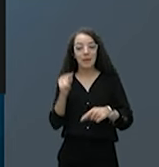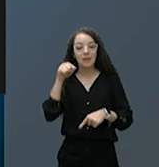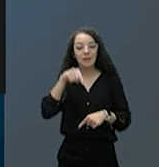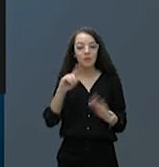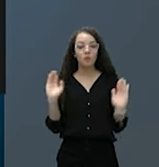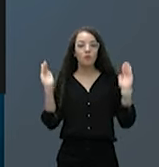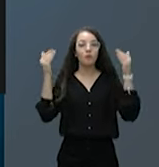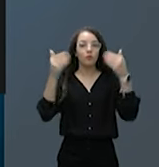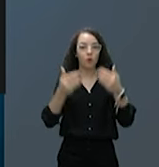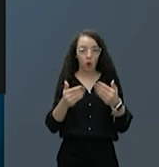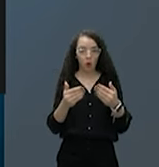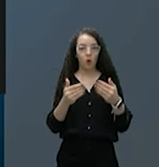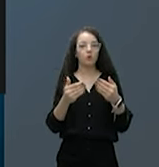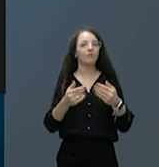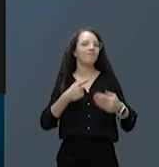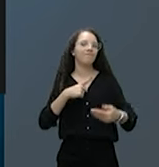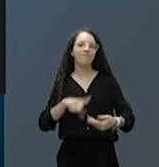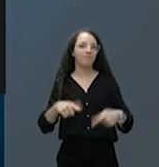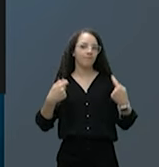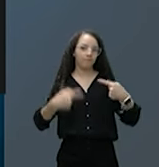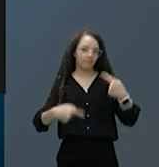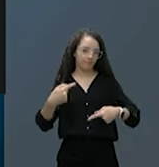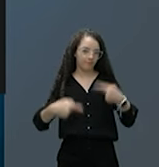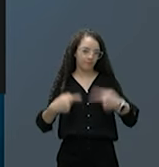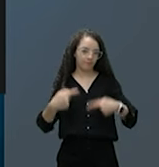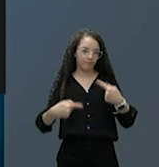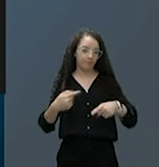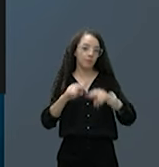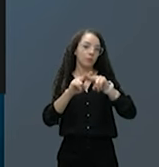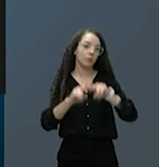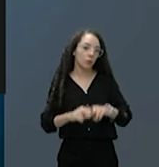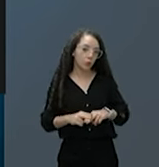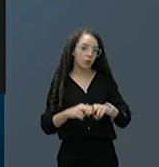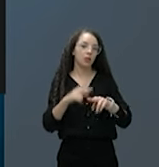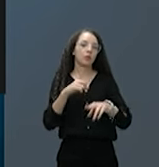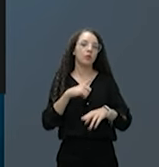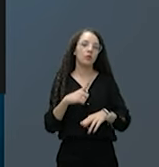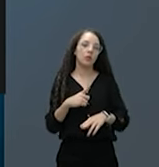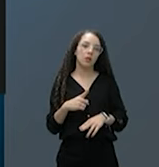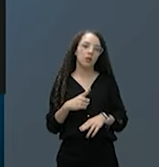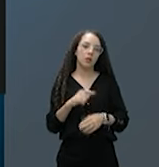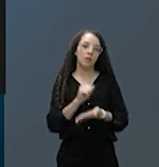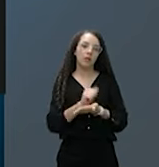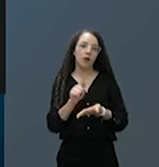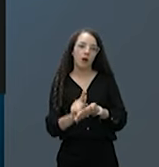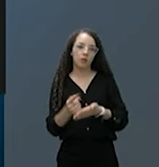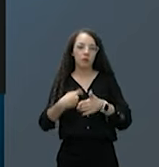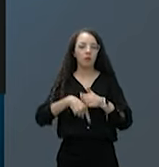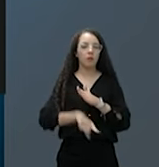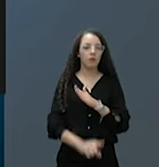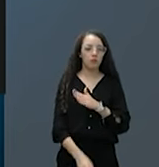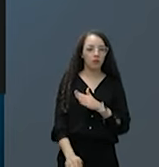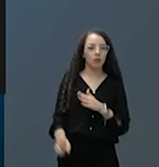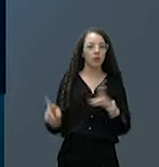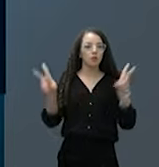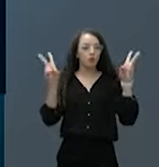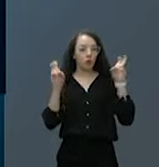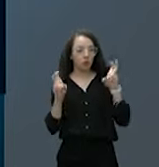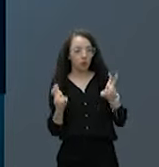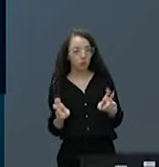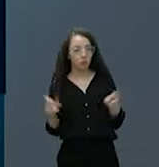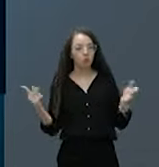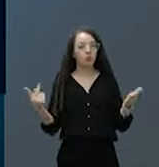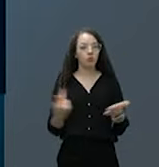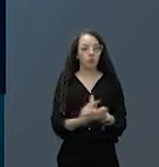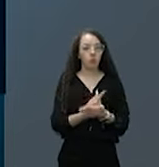da matéria processual. Por isso que foi interposto o agravo interno. A similitude fática aqui no acordo